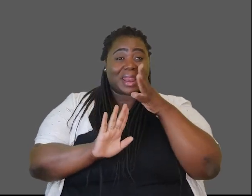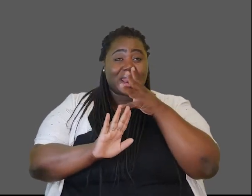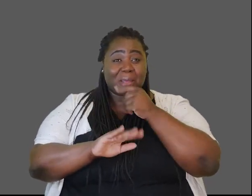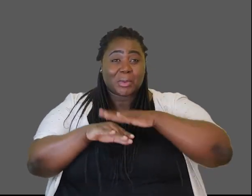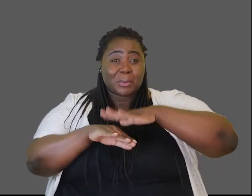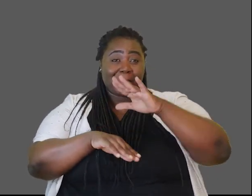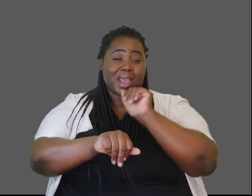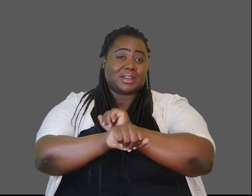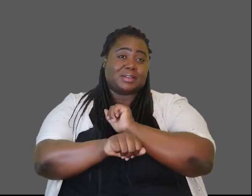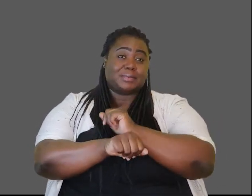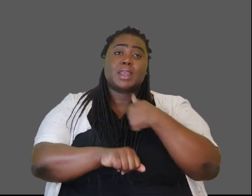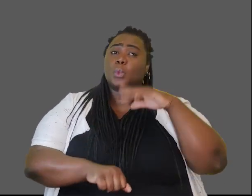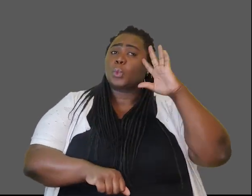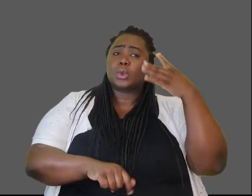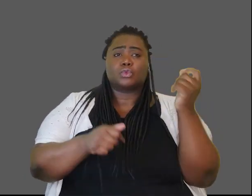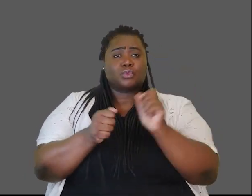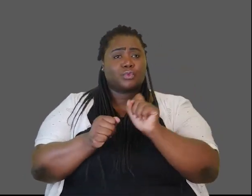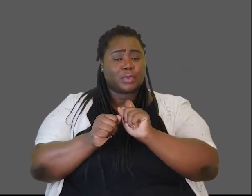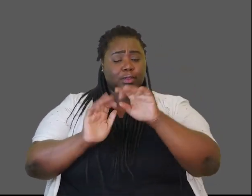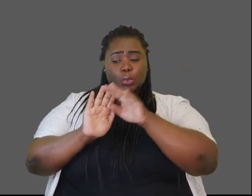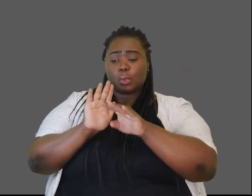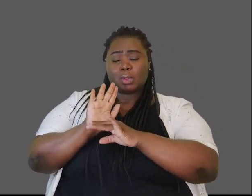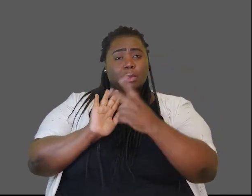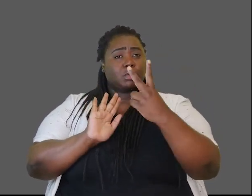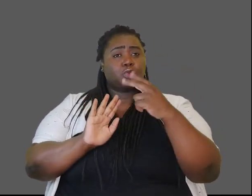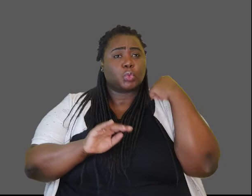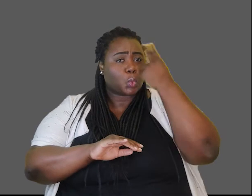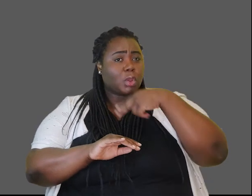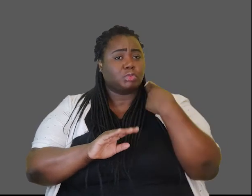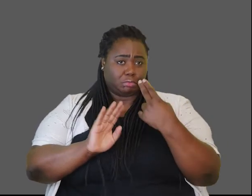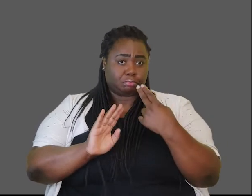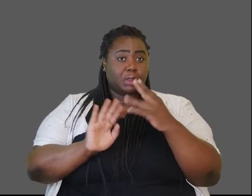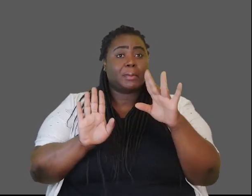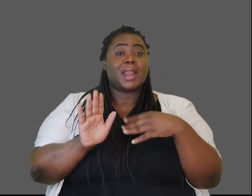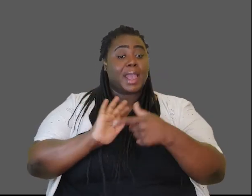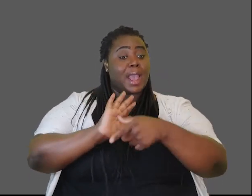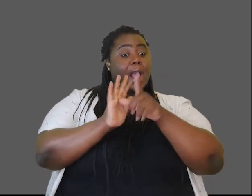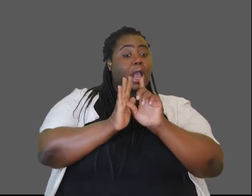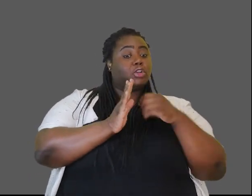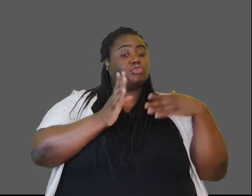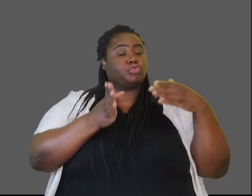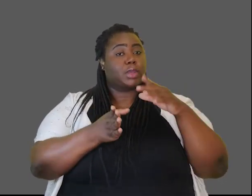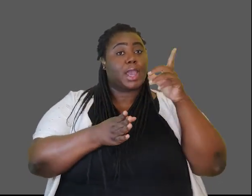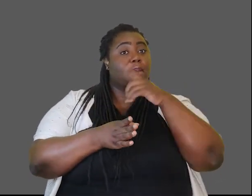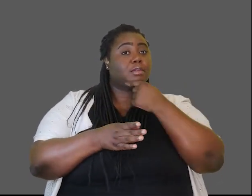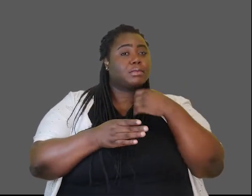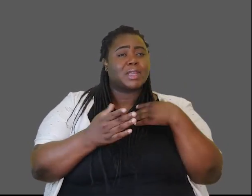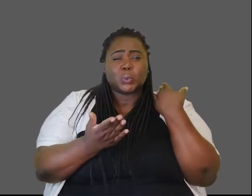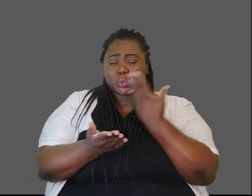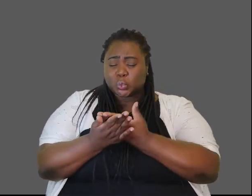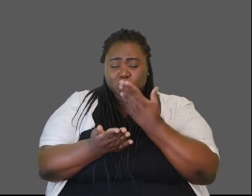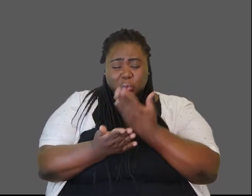que o esperado. Eu resolvi fazer um programa de 2 horas de duração para anteceder a descida do homem na Lua. Então eu